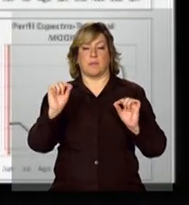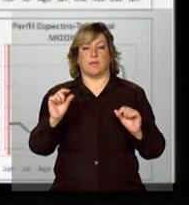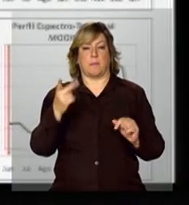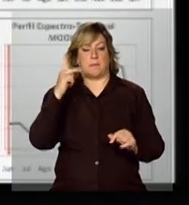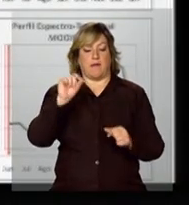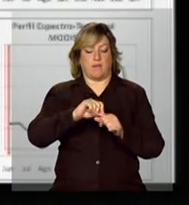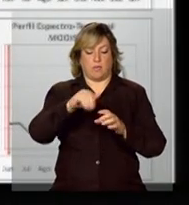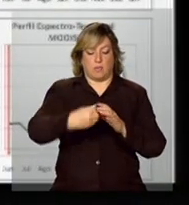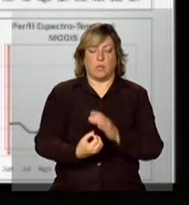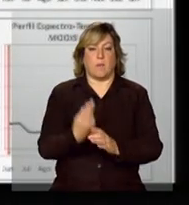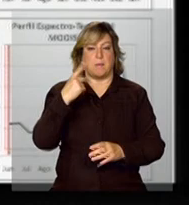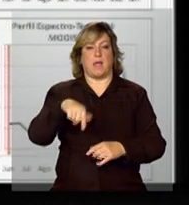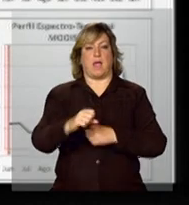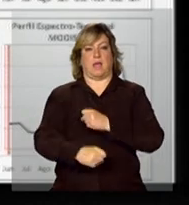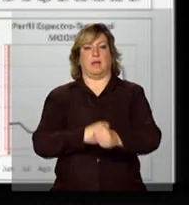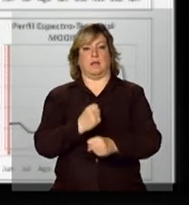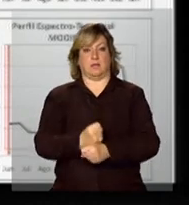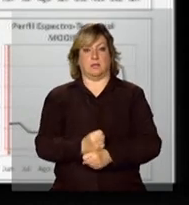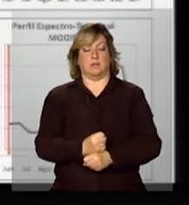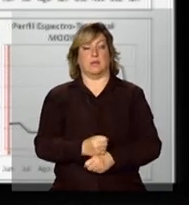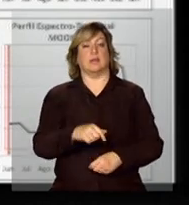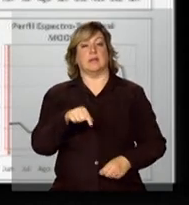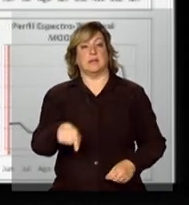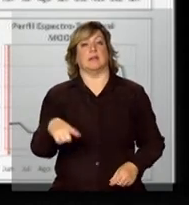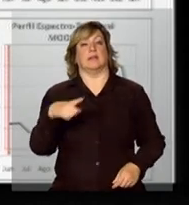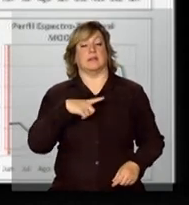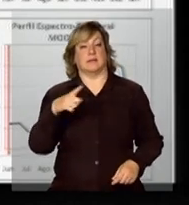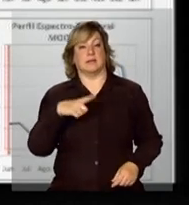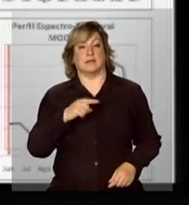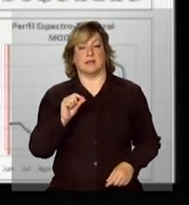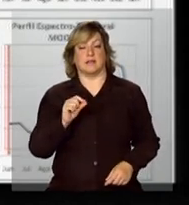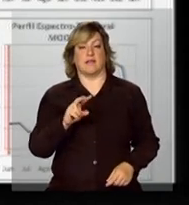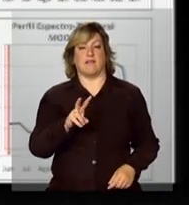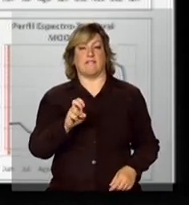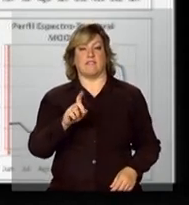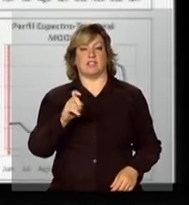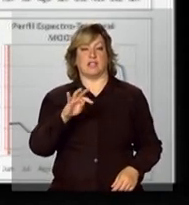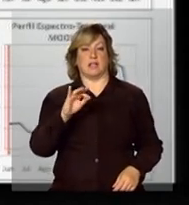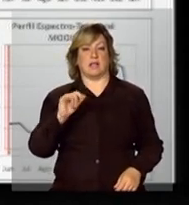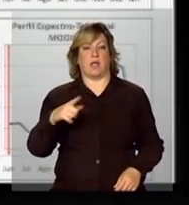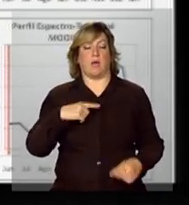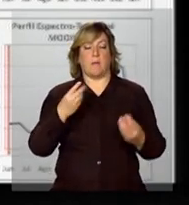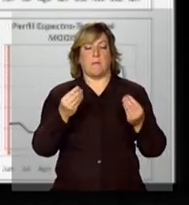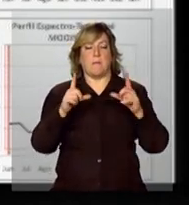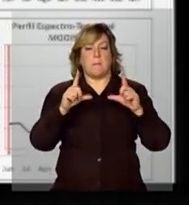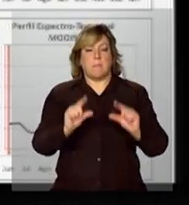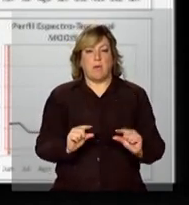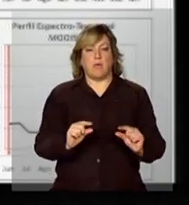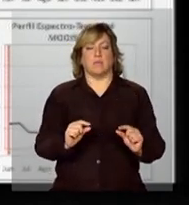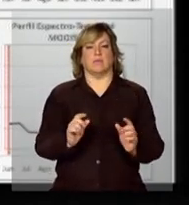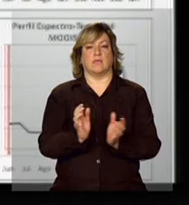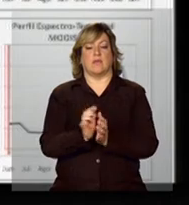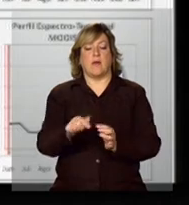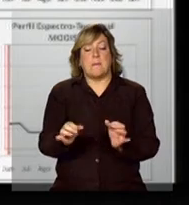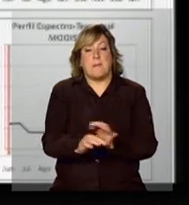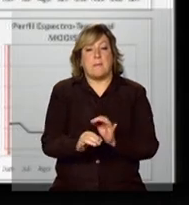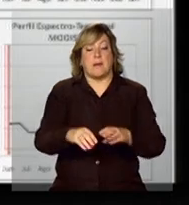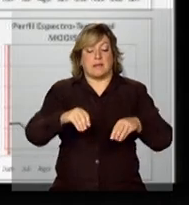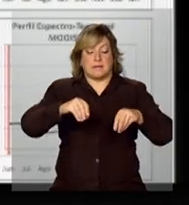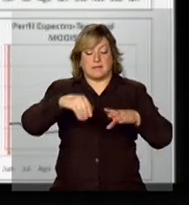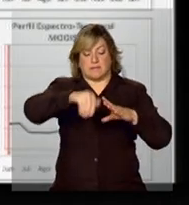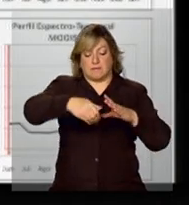para uma cultura anual. A cultura anual, ela tipicamente tem um índice vegetativo muito baixo numa determinada fase, que é a fase de preparo do